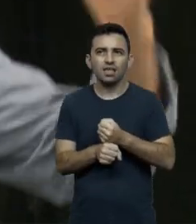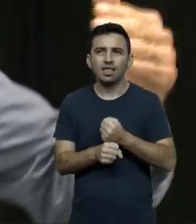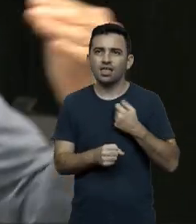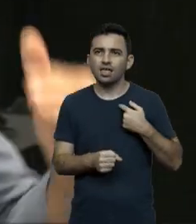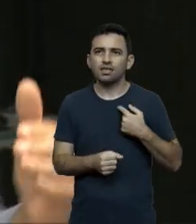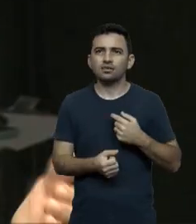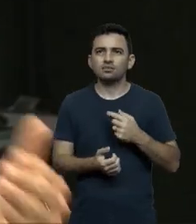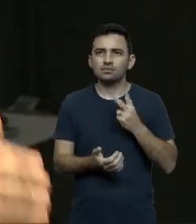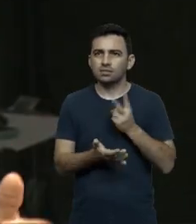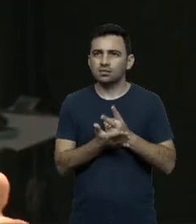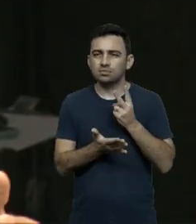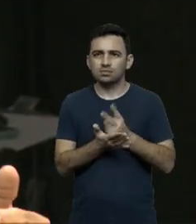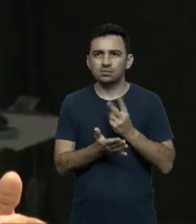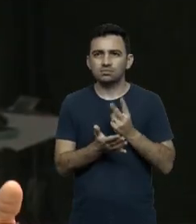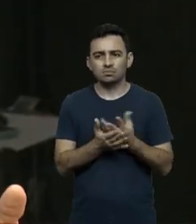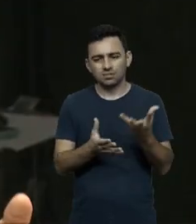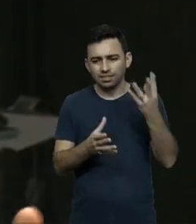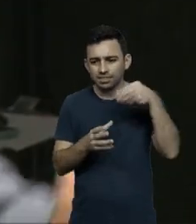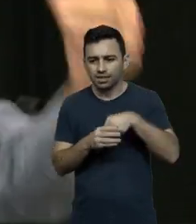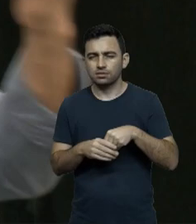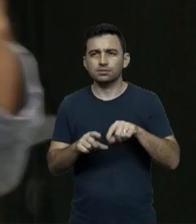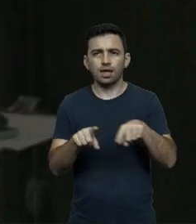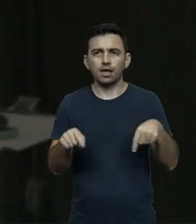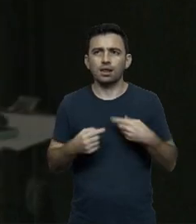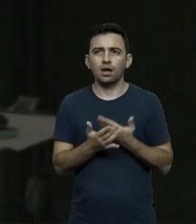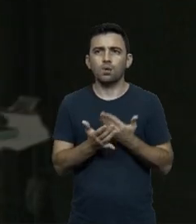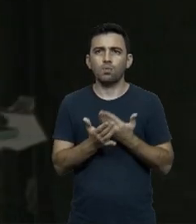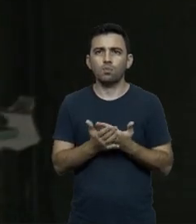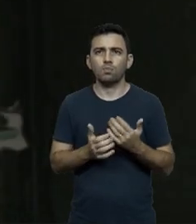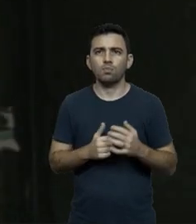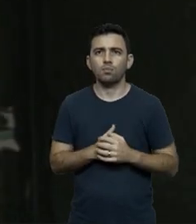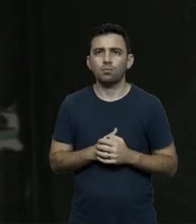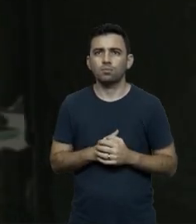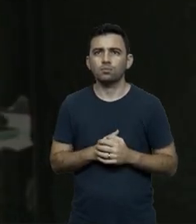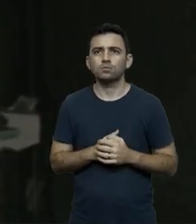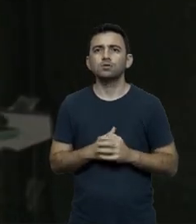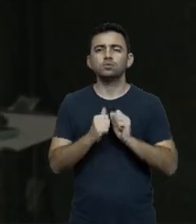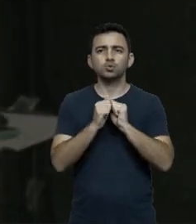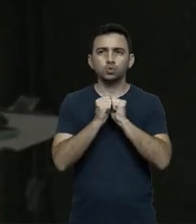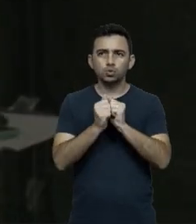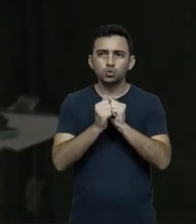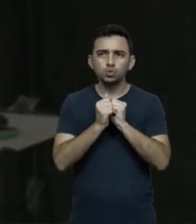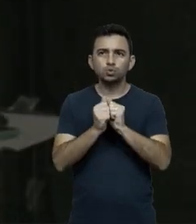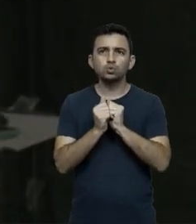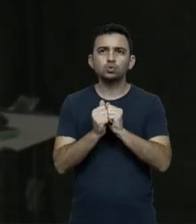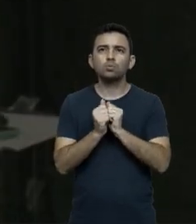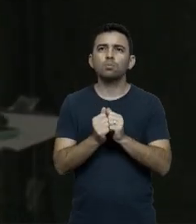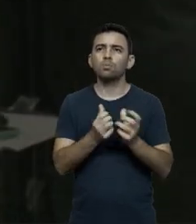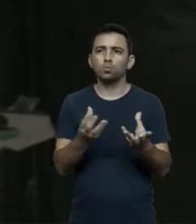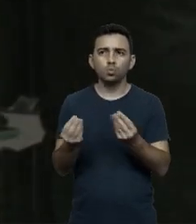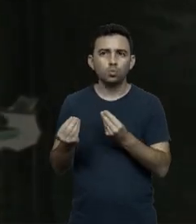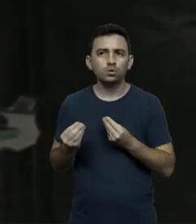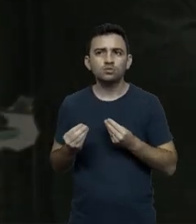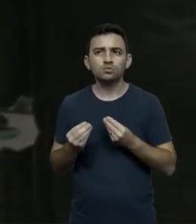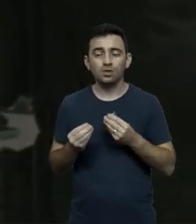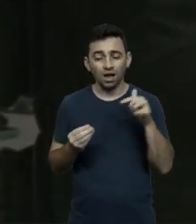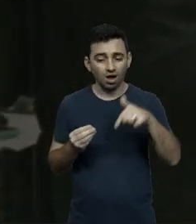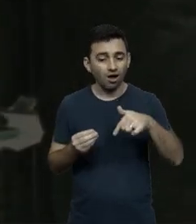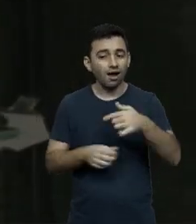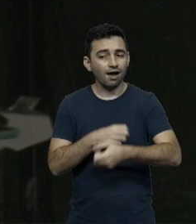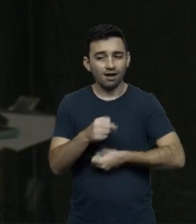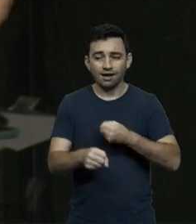esteve dentro da sala de aula e juntamente com muitos quilos não vão estar na sala de aula esse